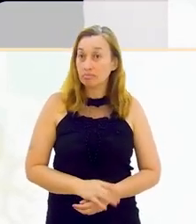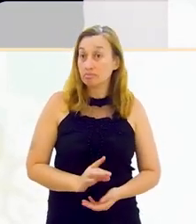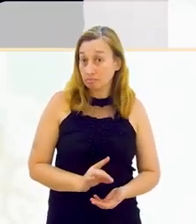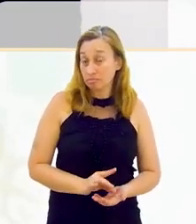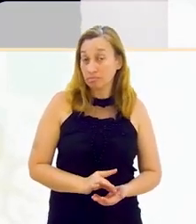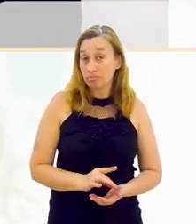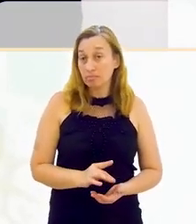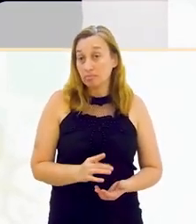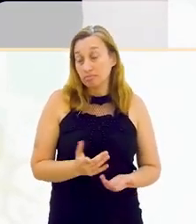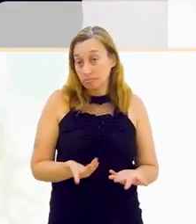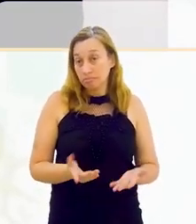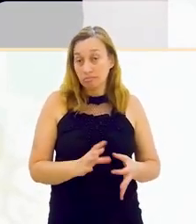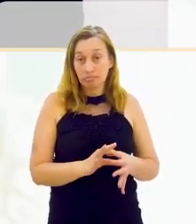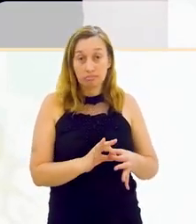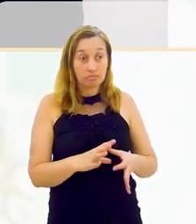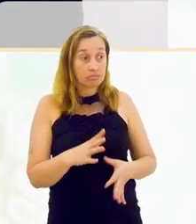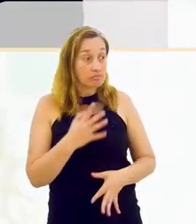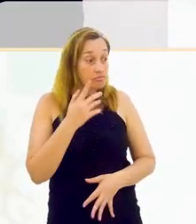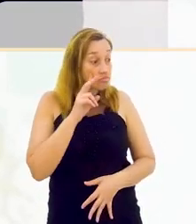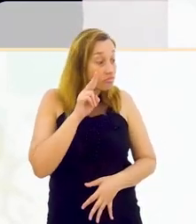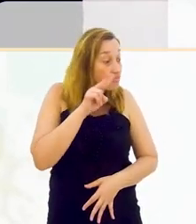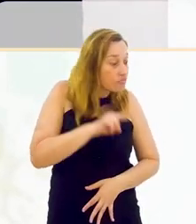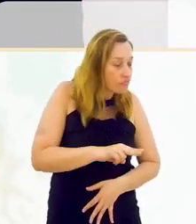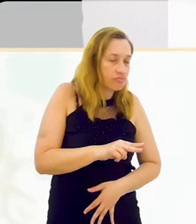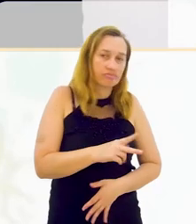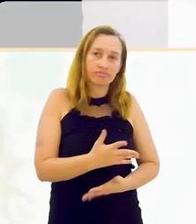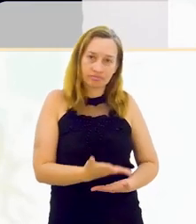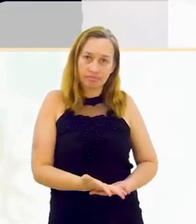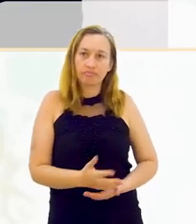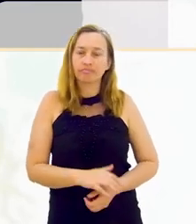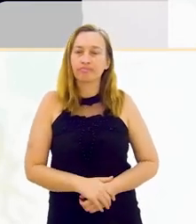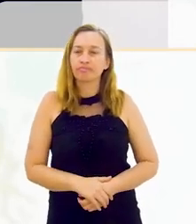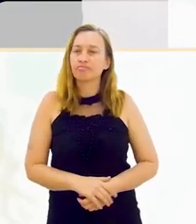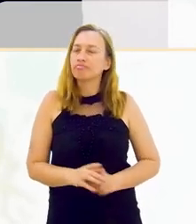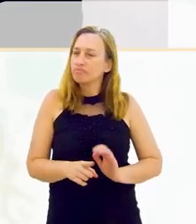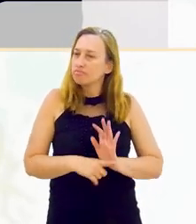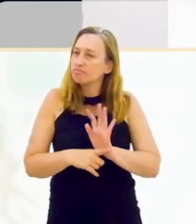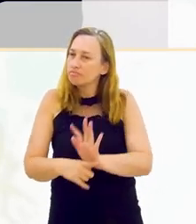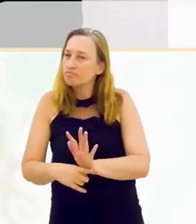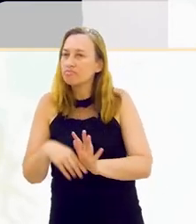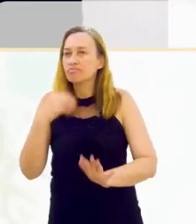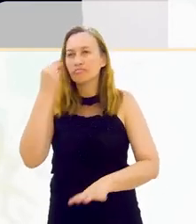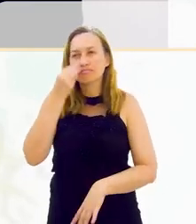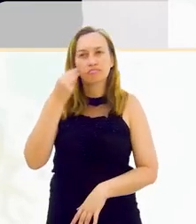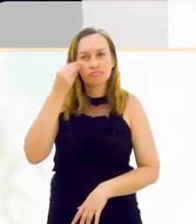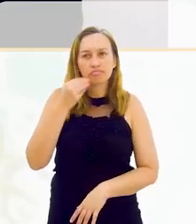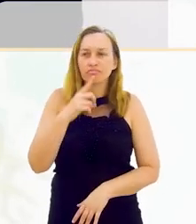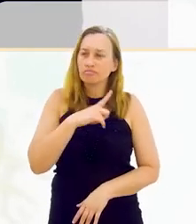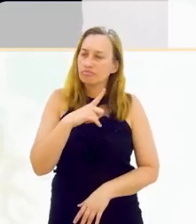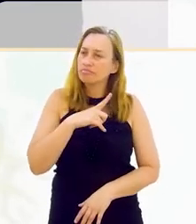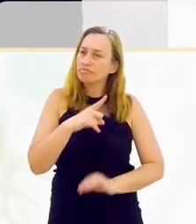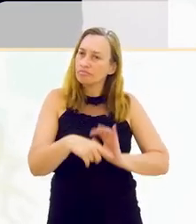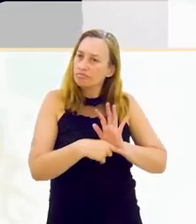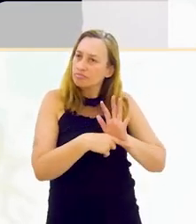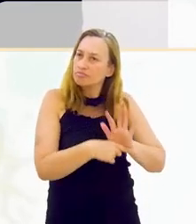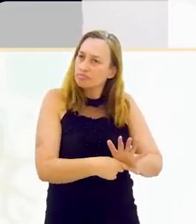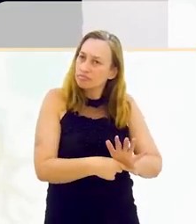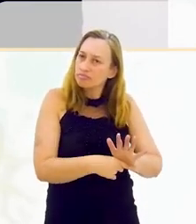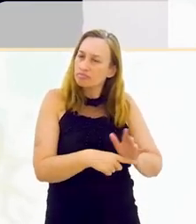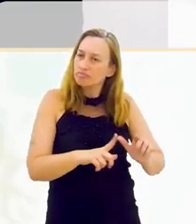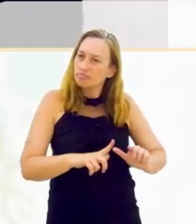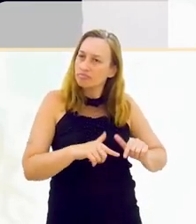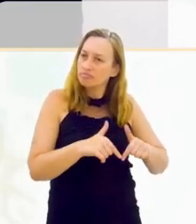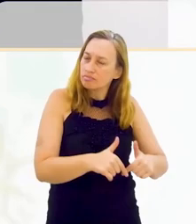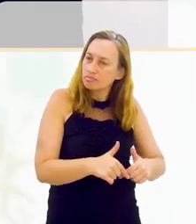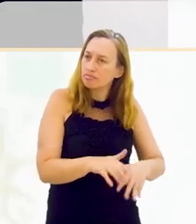né, ou na verdade deixam de olhar para elas. Isso te ajuda, a experiência que você teve te